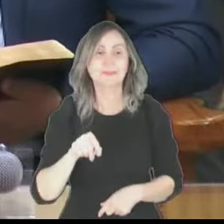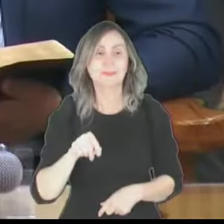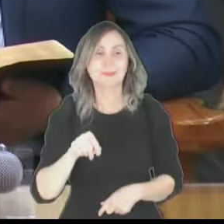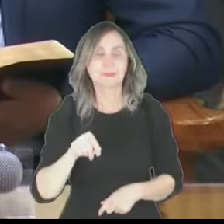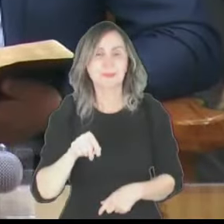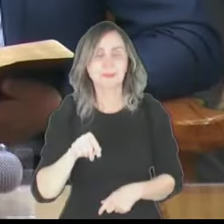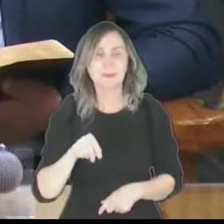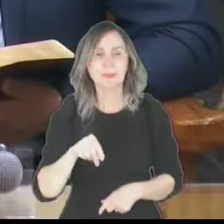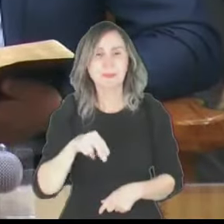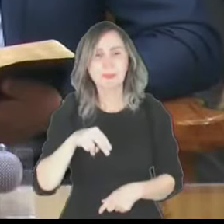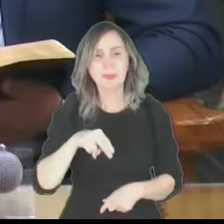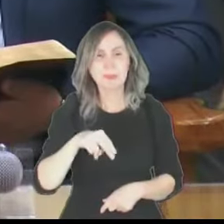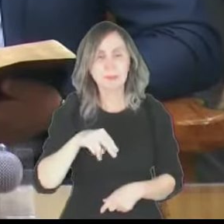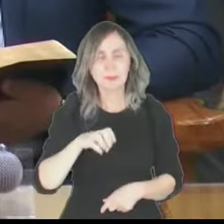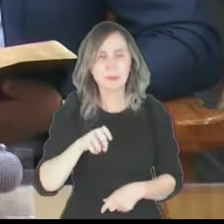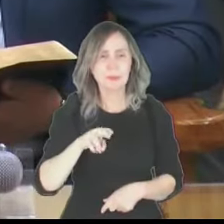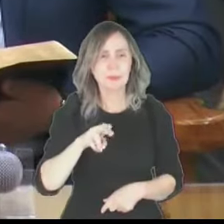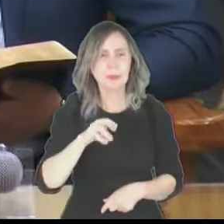Espírito Santo